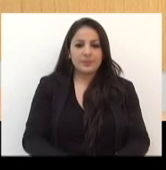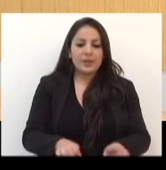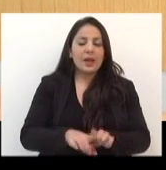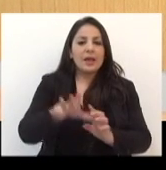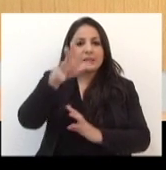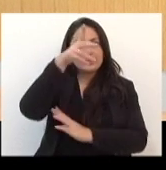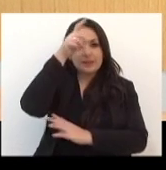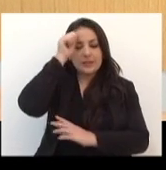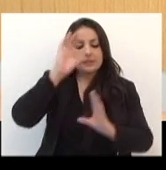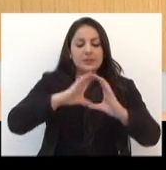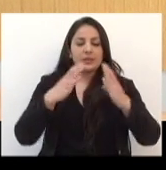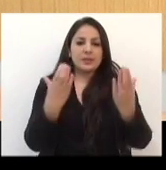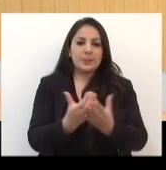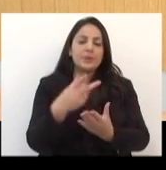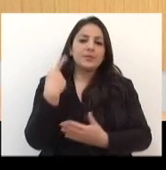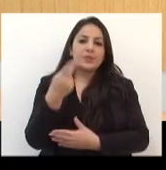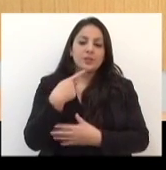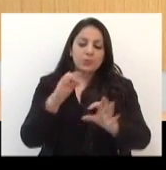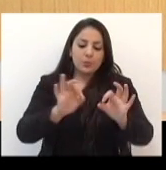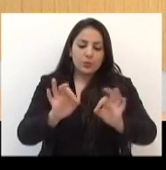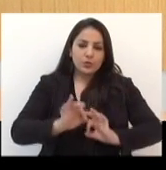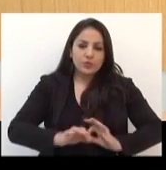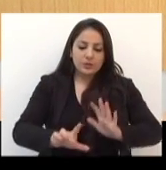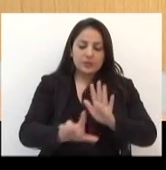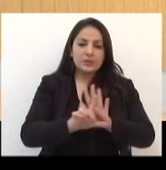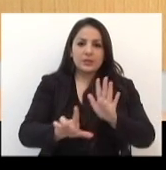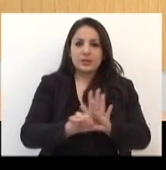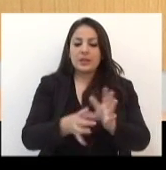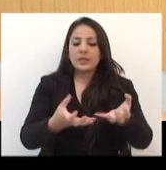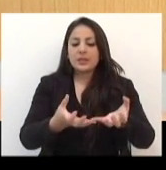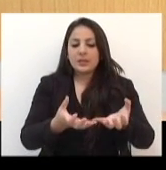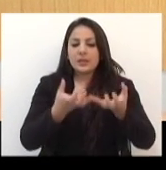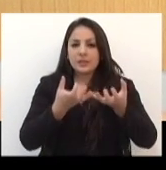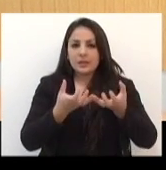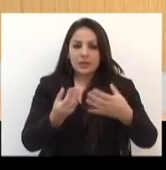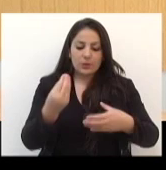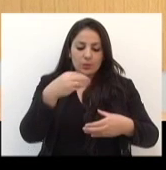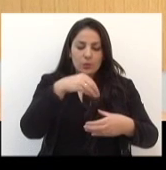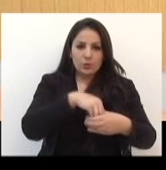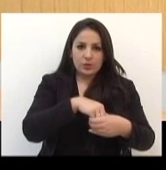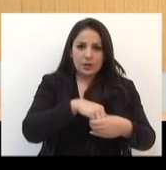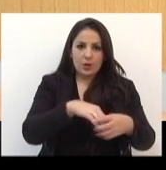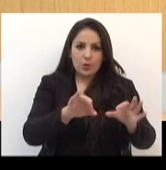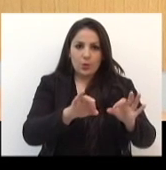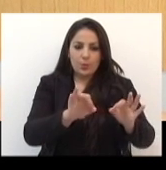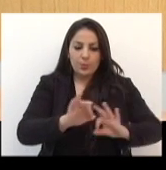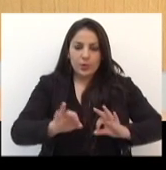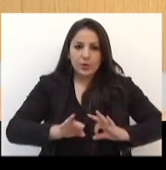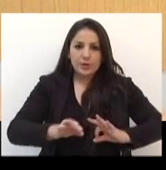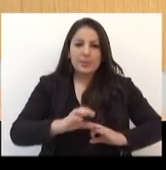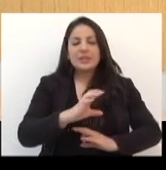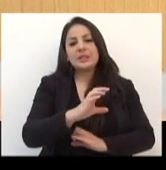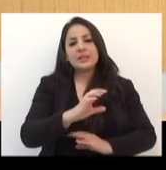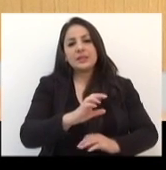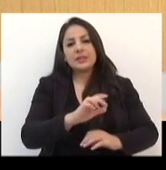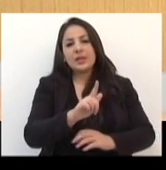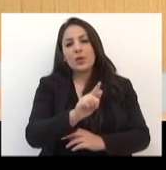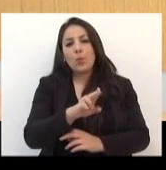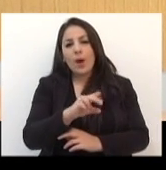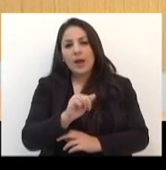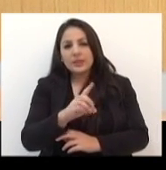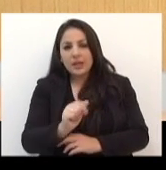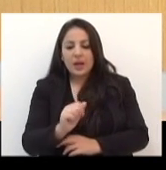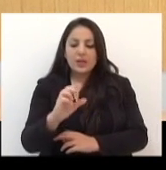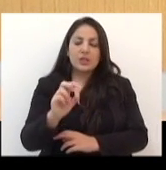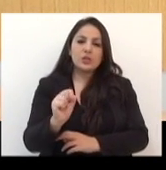Está em análise na Câmara de Vereadores o projeto de lei que pretende instituir o programa de guarda subsidiada em Passo